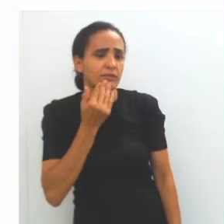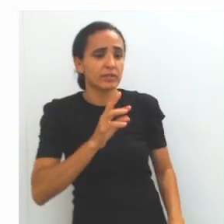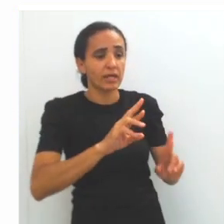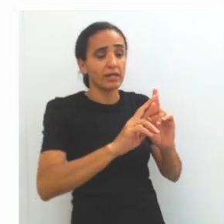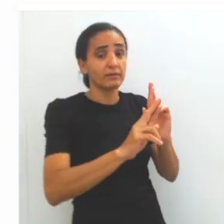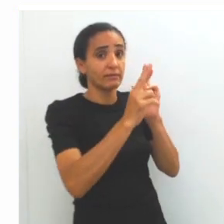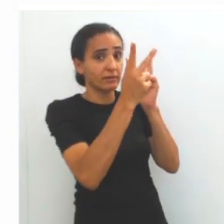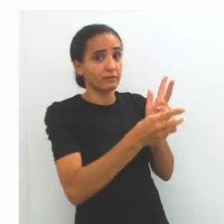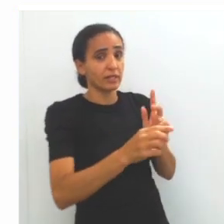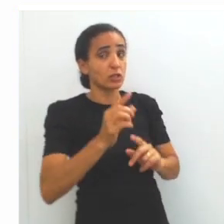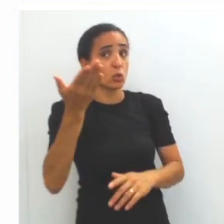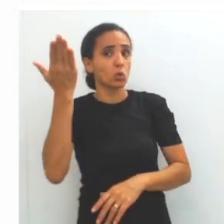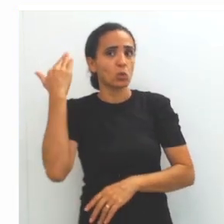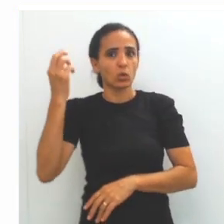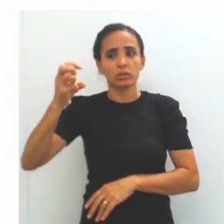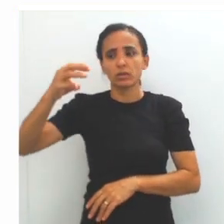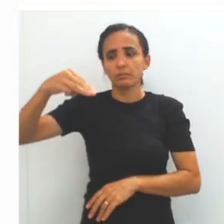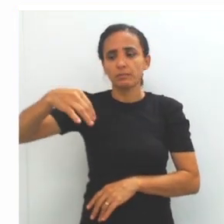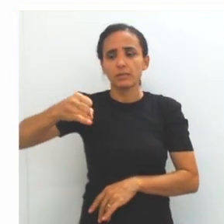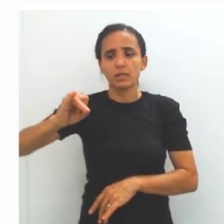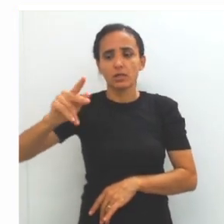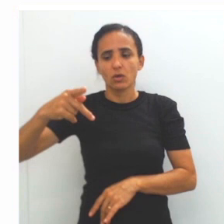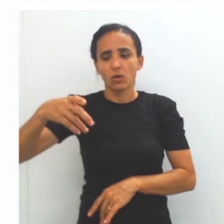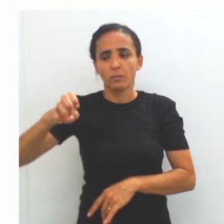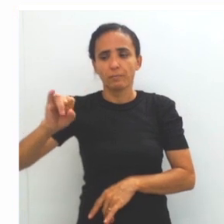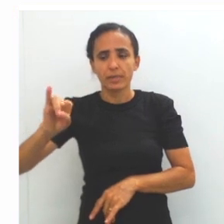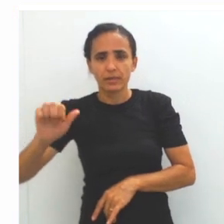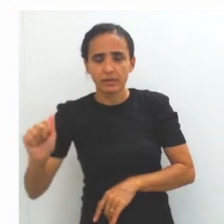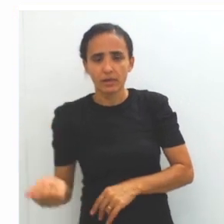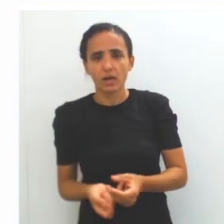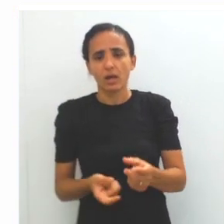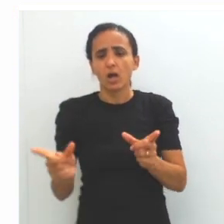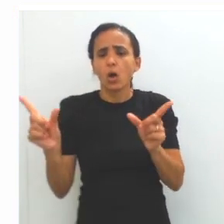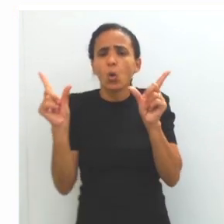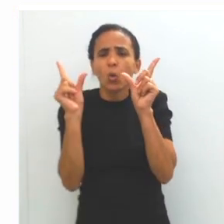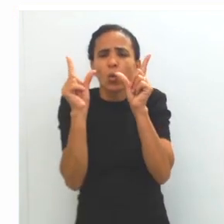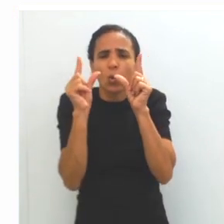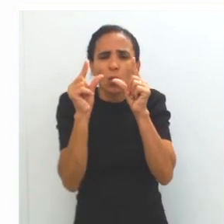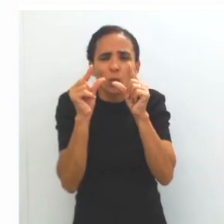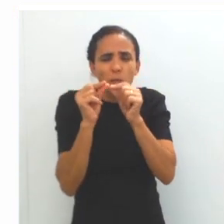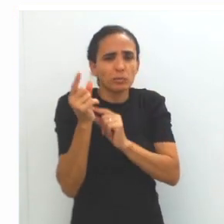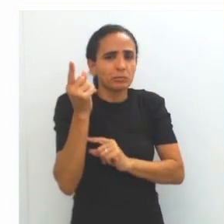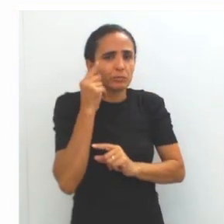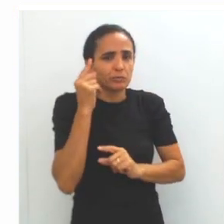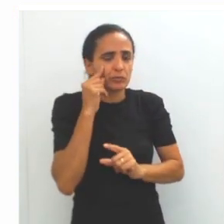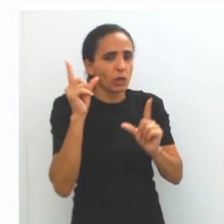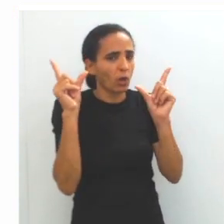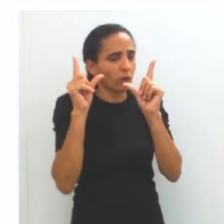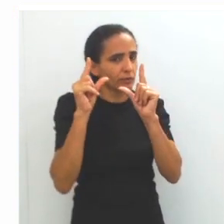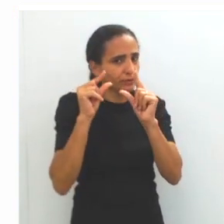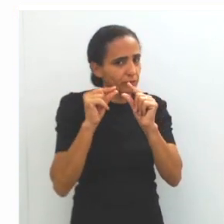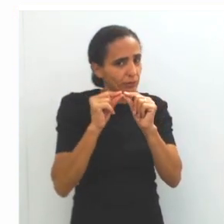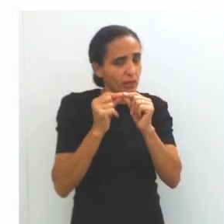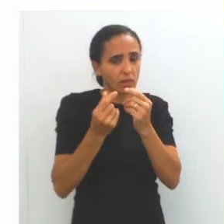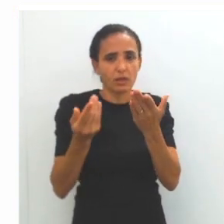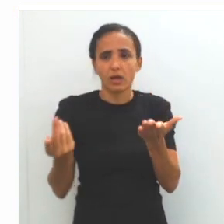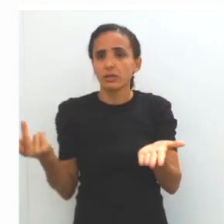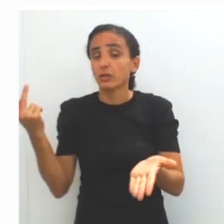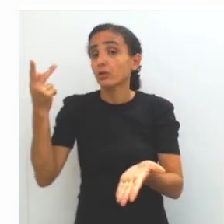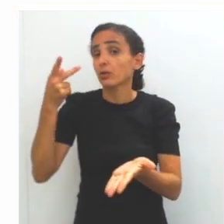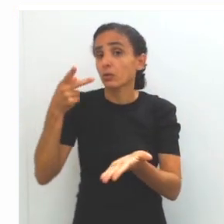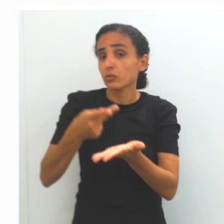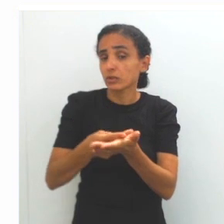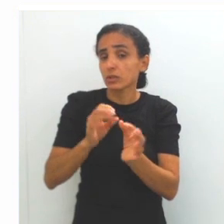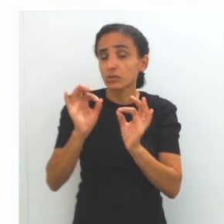defeito oposto à miopia. Ou seja, existe uma diminuição do globo ocular.